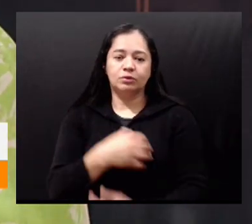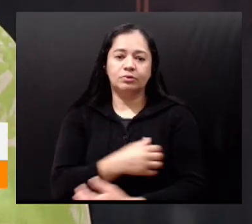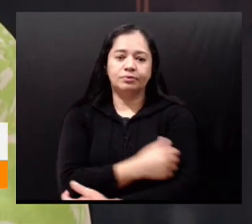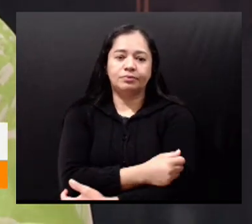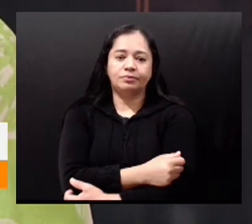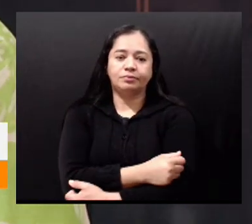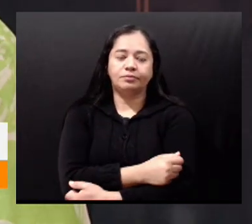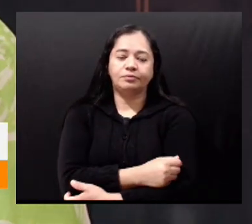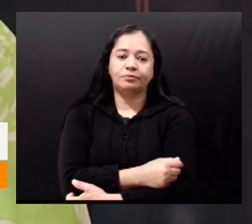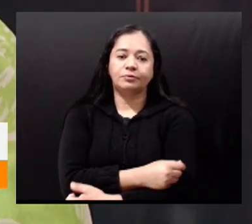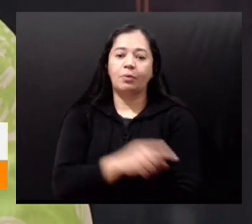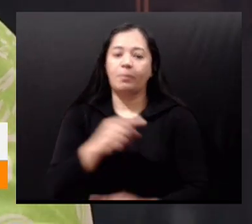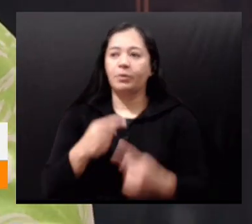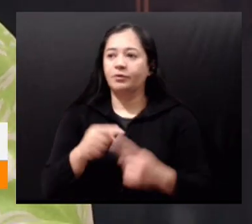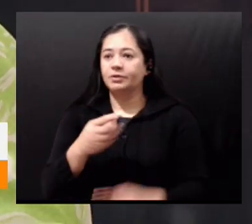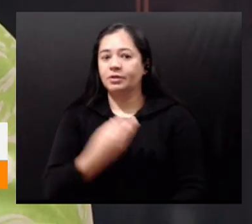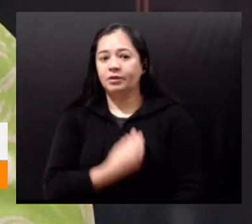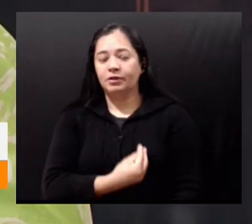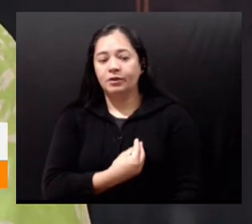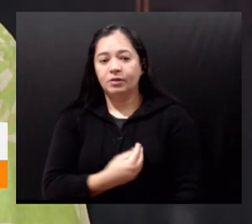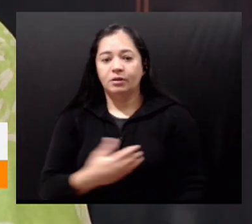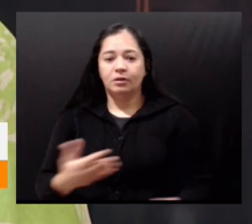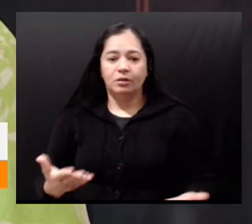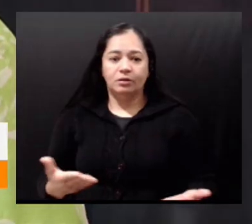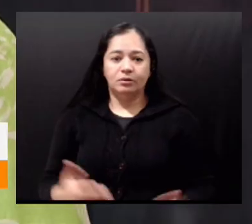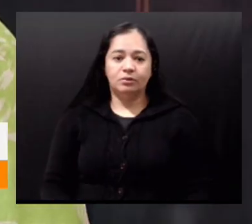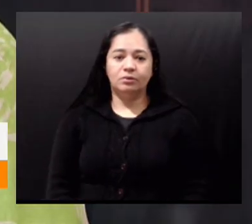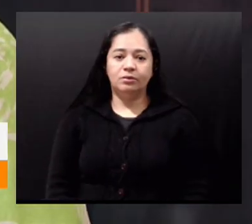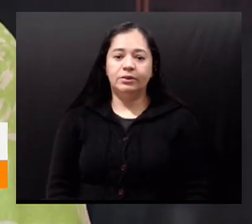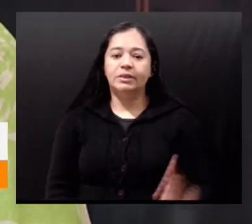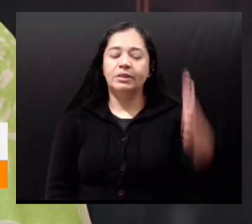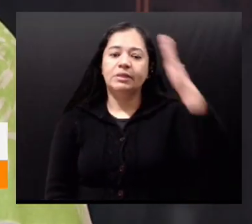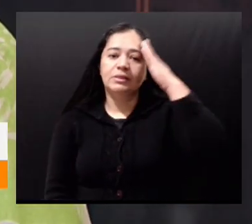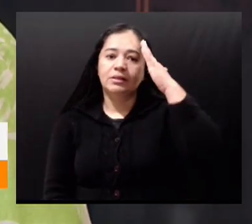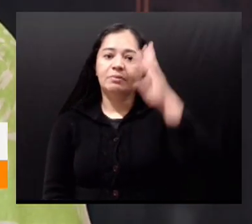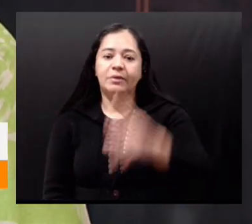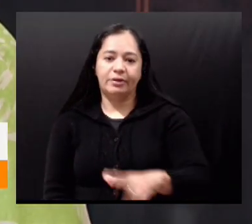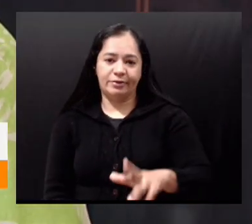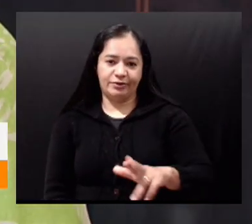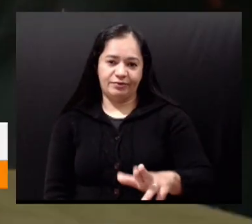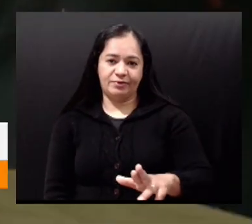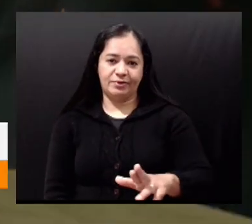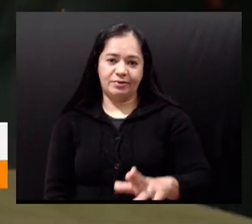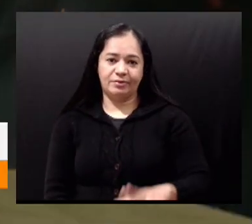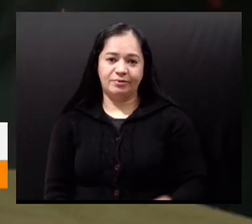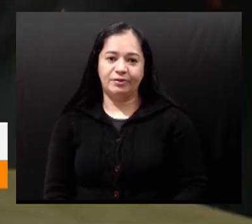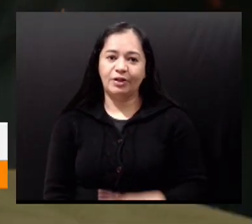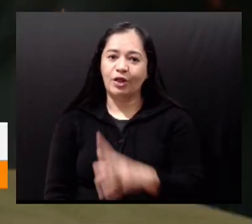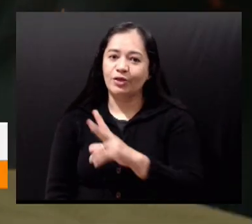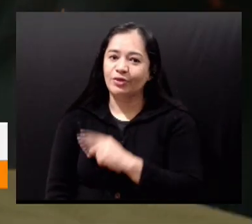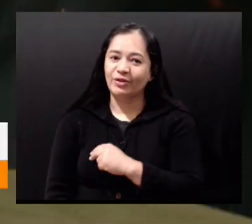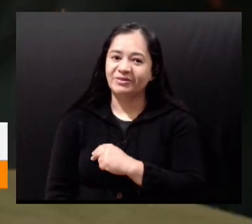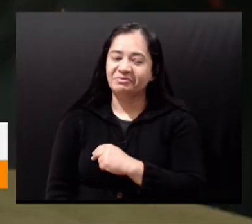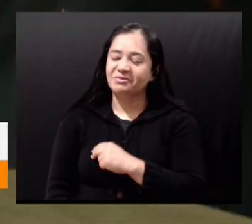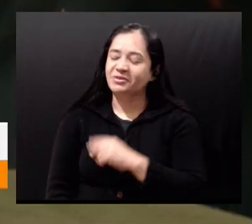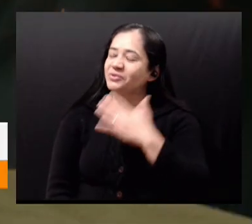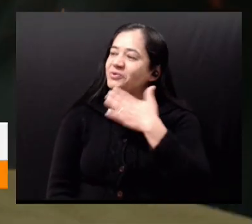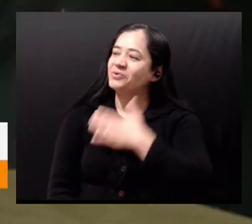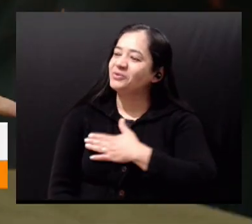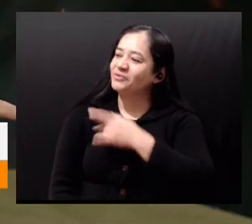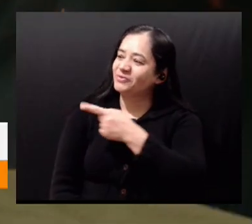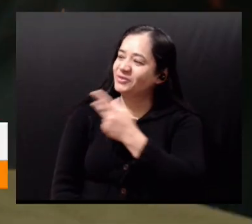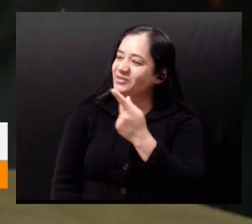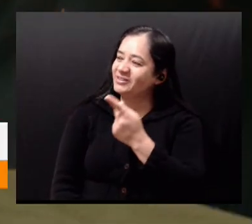no momento. Então, é saber diferenciar Uhum. isso. Nossa, gente, que delícia ver vocês duas conversando